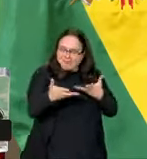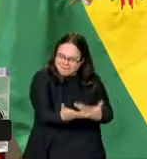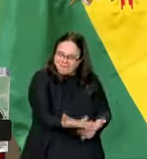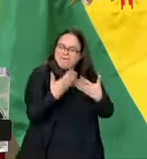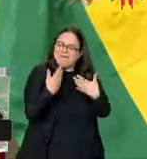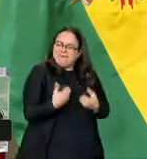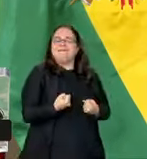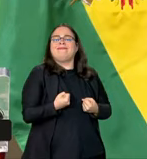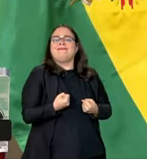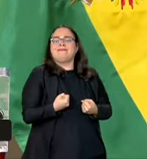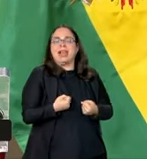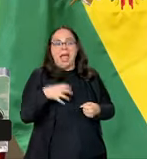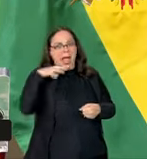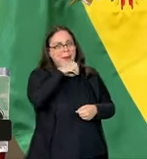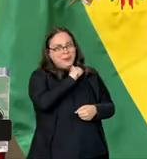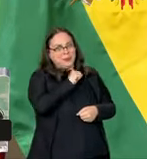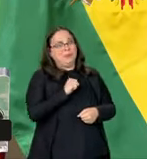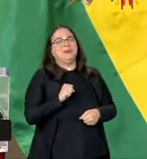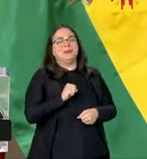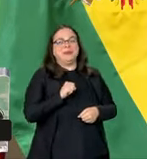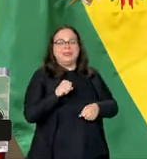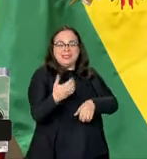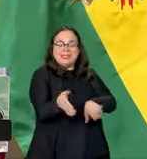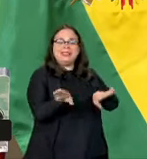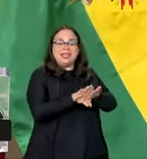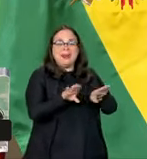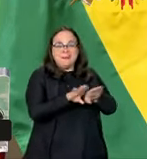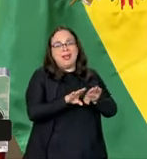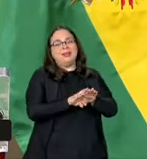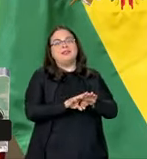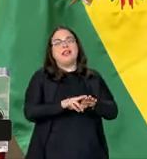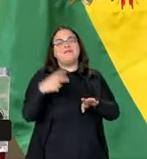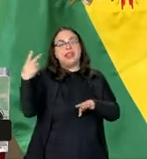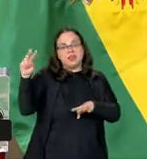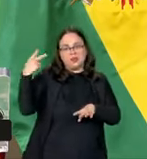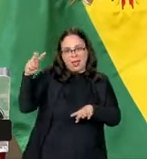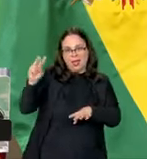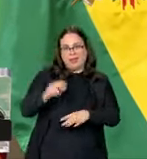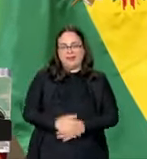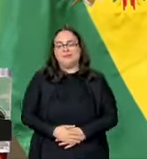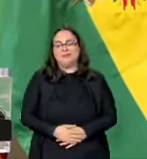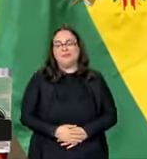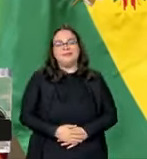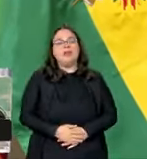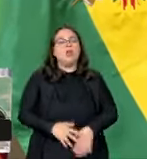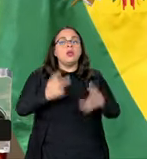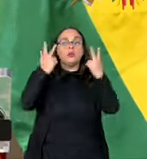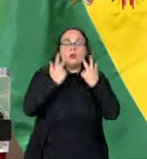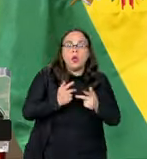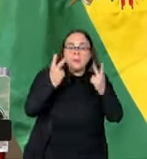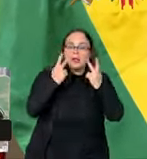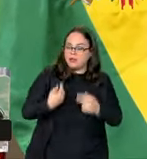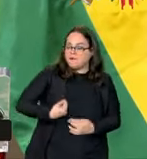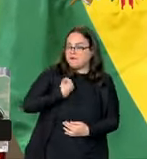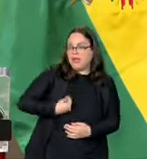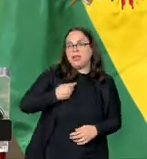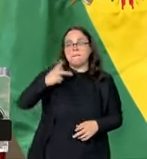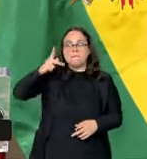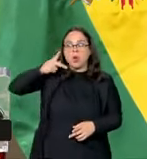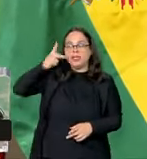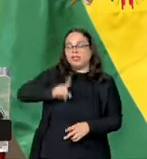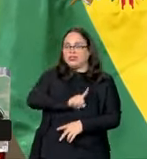e muito rapidamente de volta à Venezuela. A normalização da vida política venezuelana significa